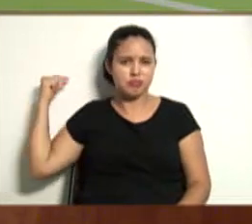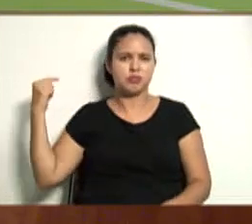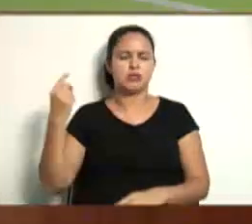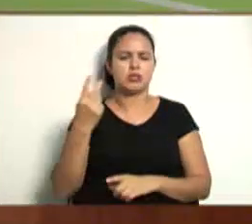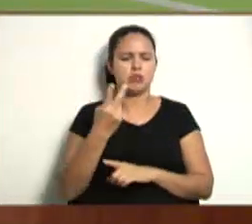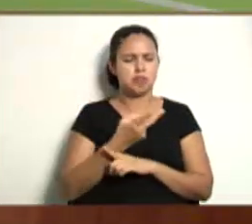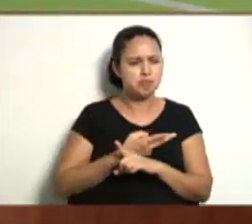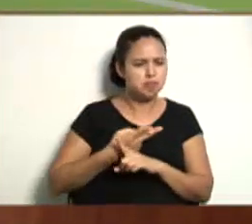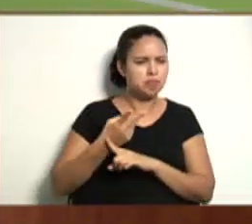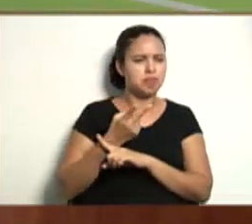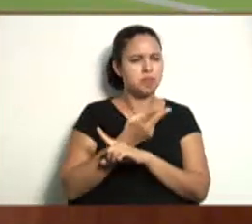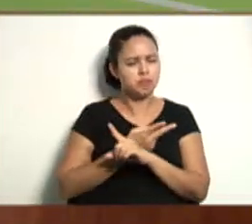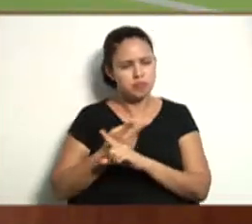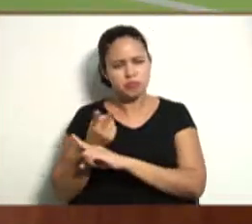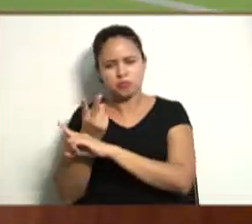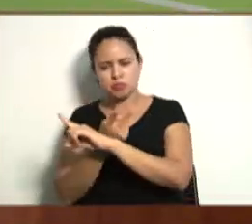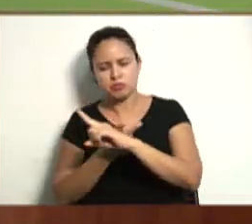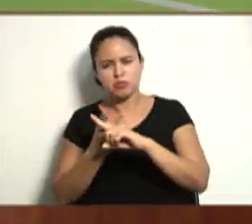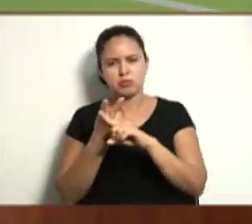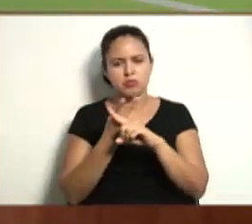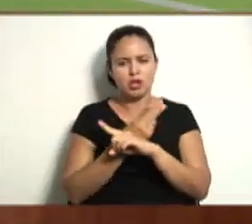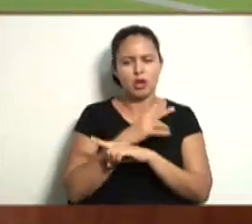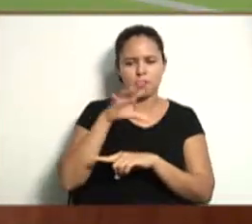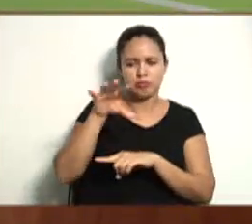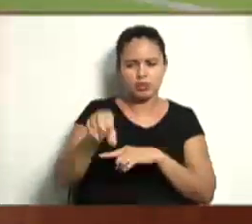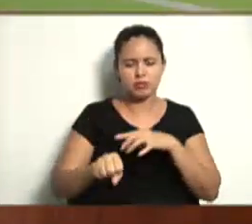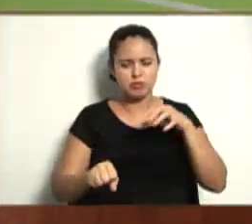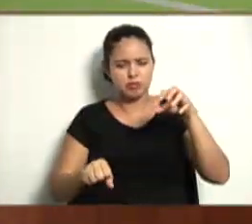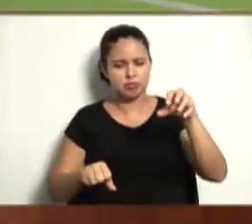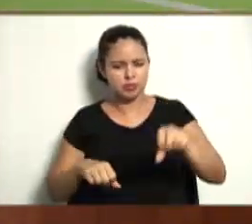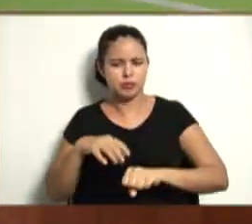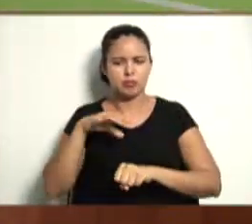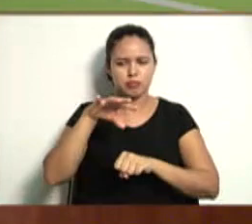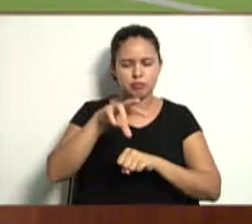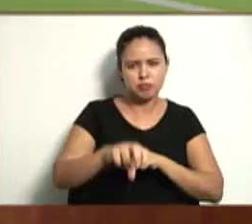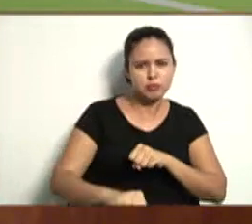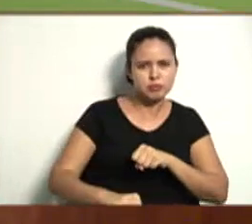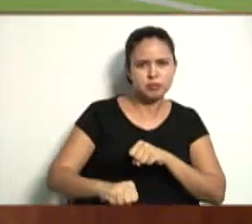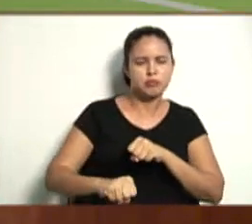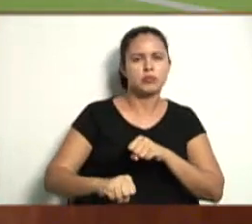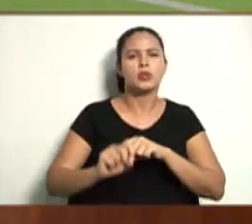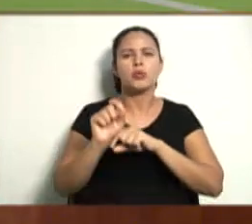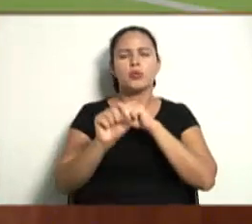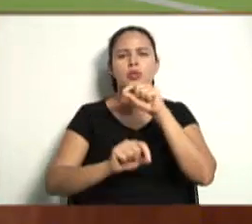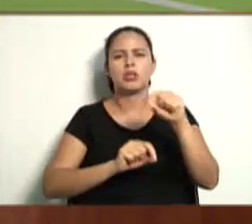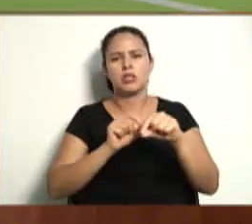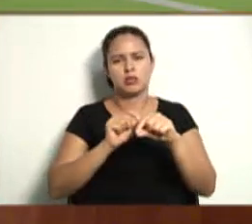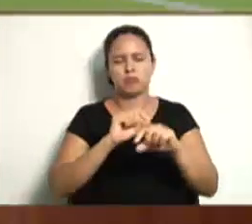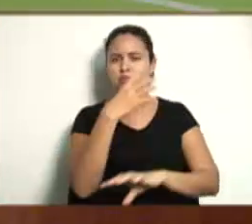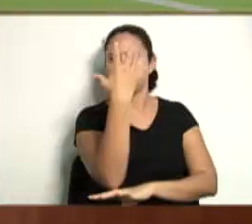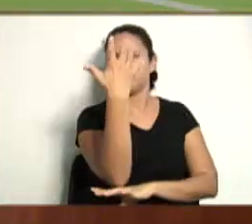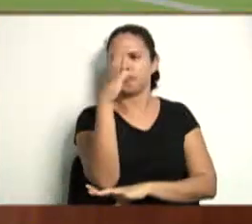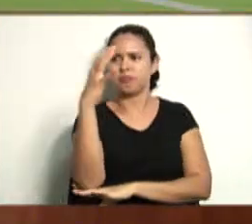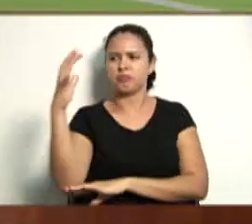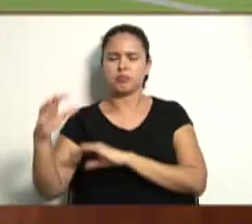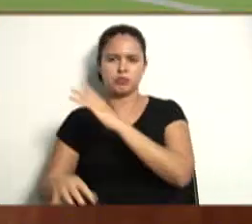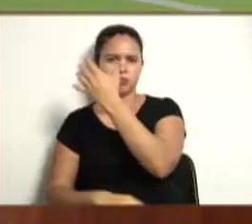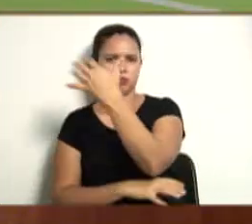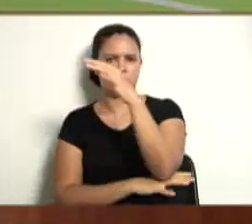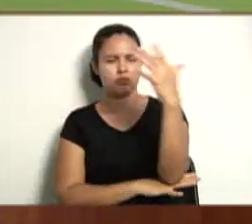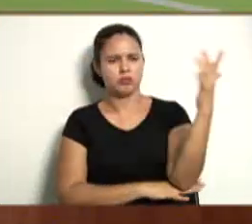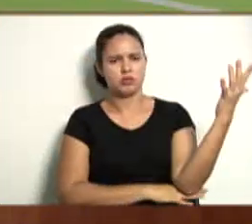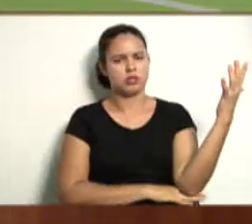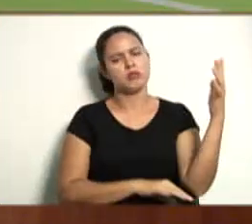ao coletar, utilizavam a mão como um instrumento para pegar aquilo que a natureza estava produzindo.